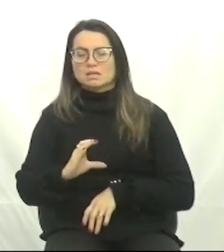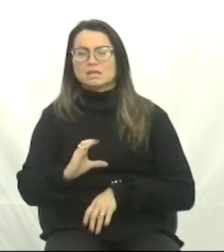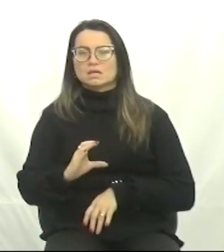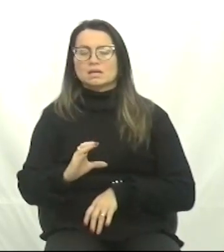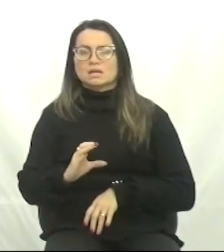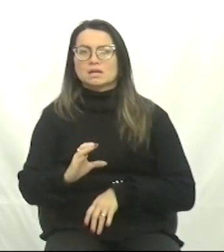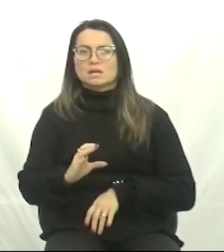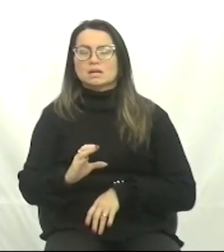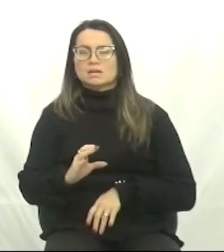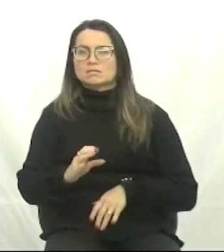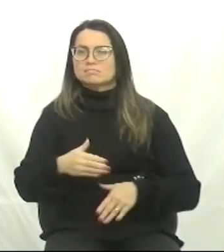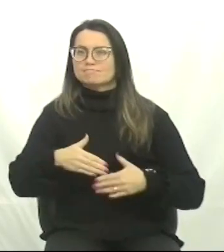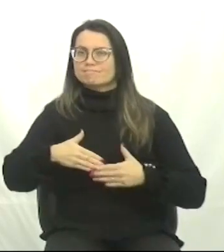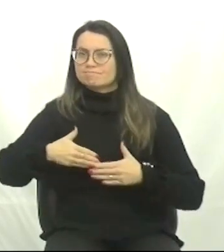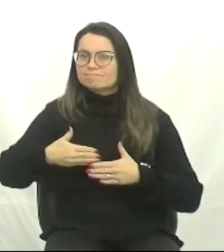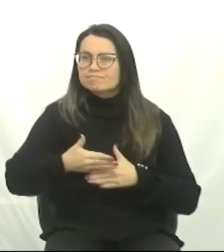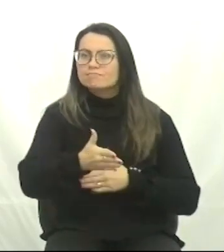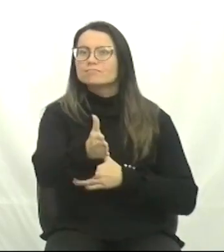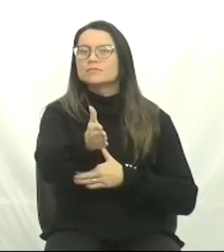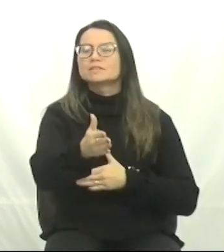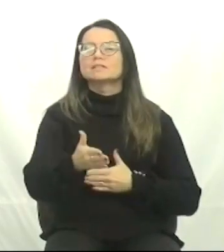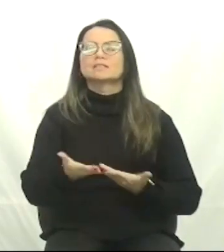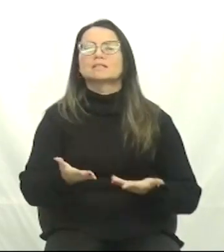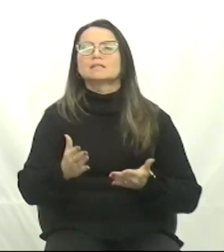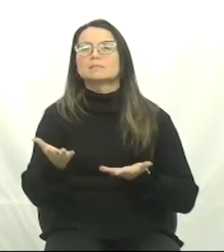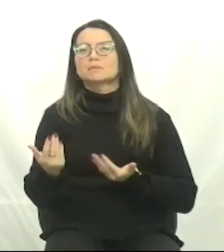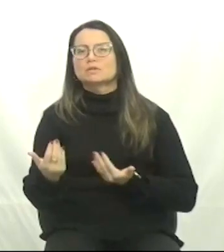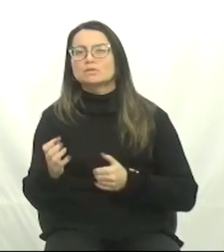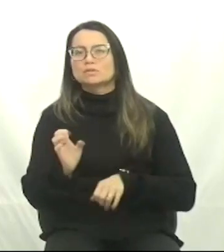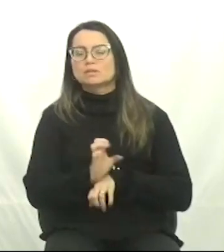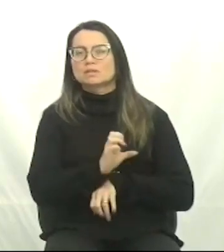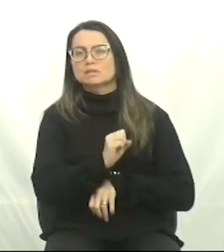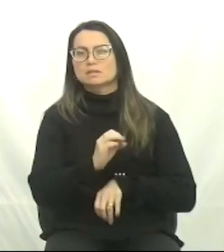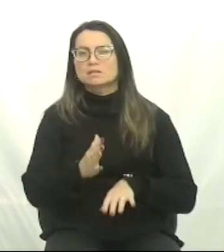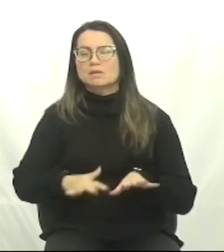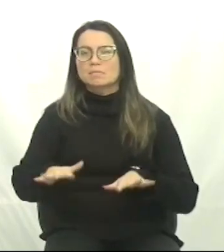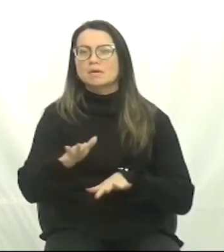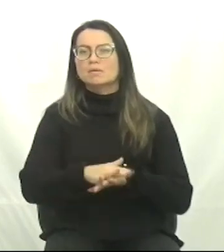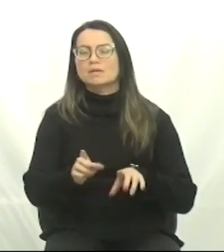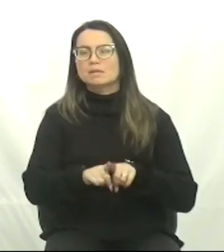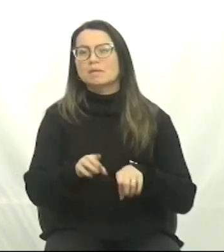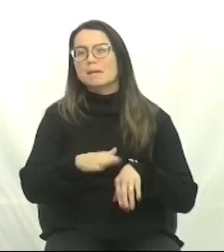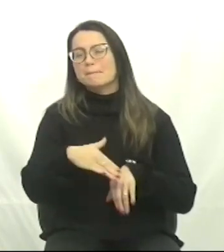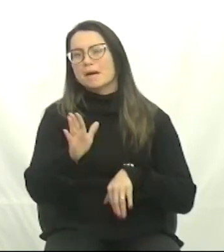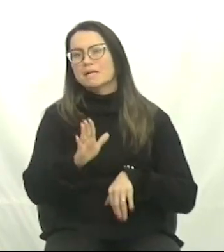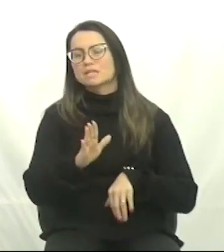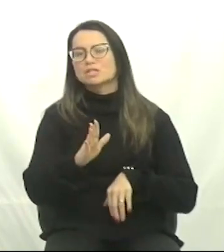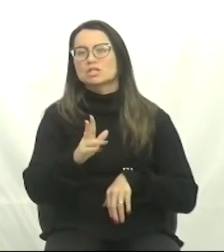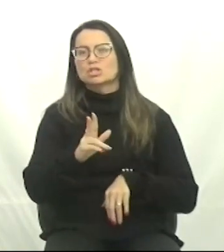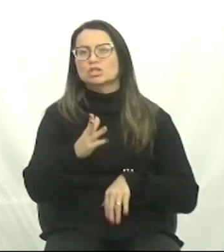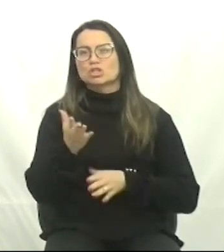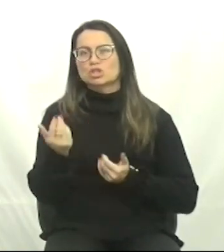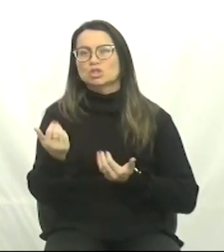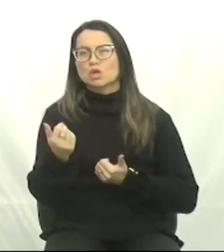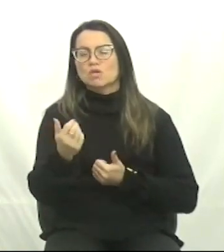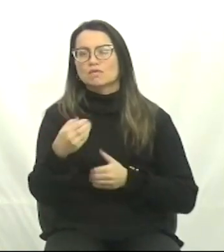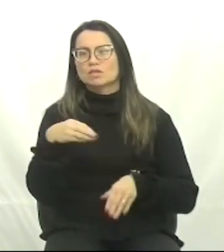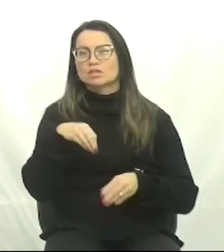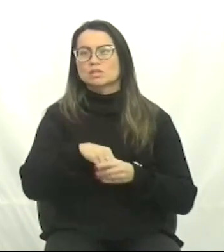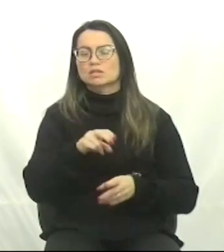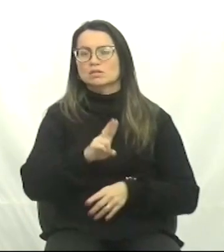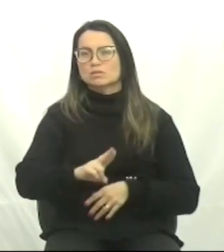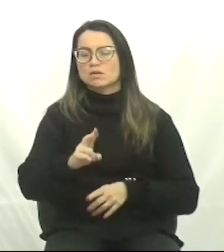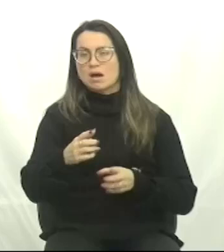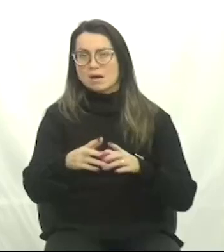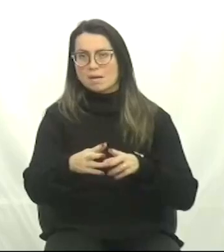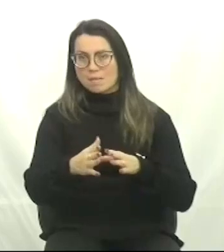a juventude catarinense, mas, acima de tudo, para a inclusão de mais jovens na universidade. Por isso, quero solicitar,